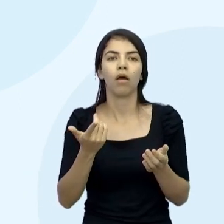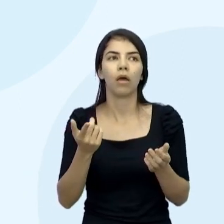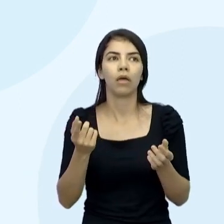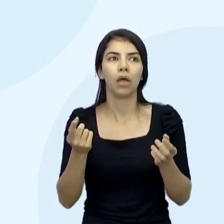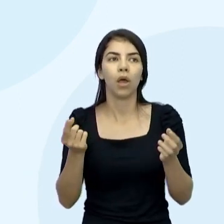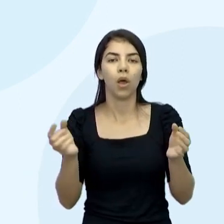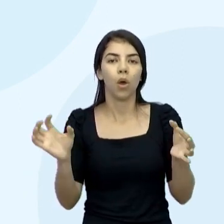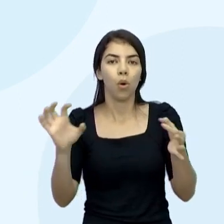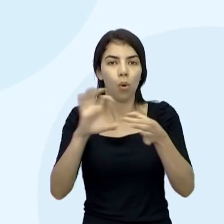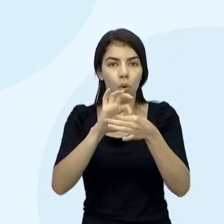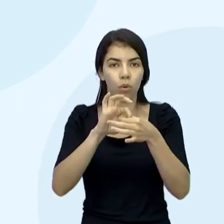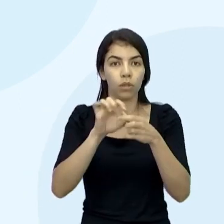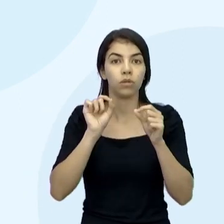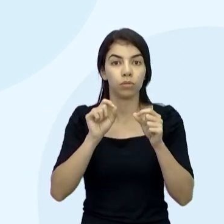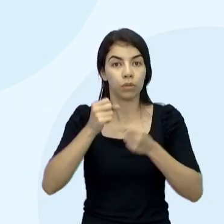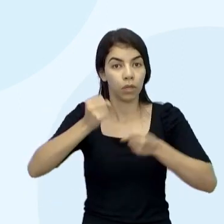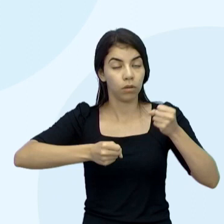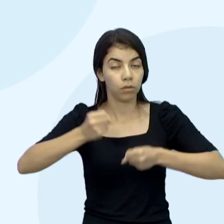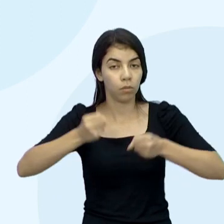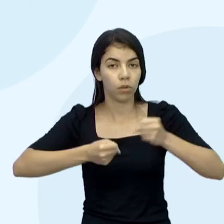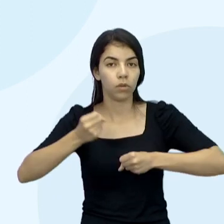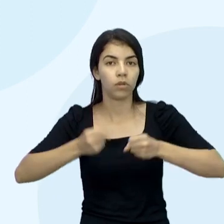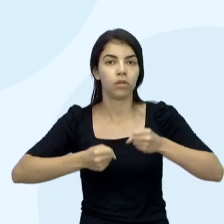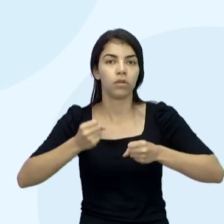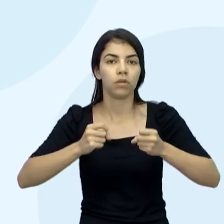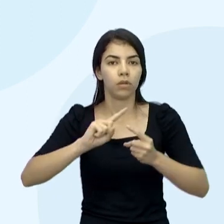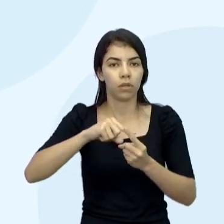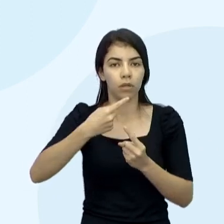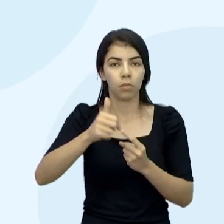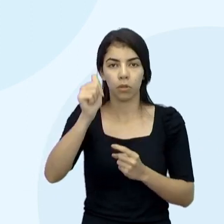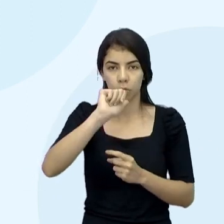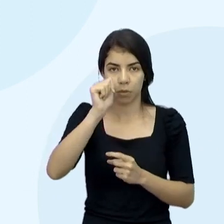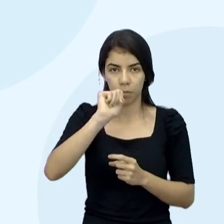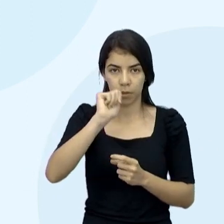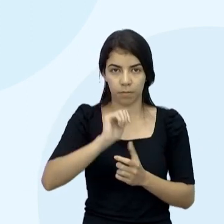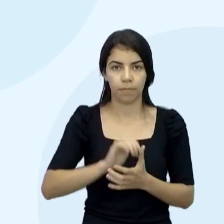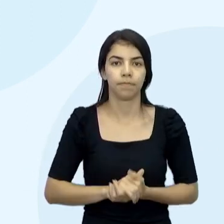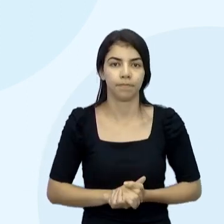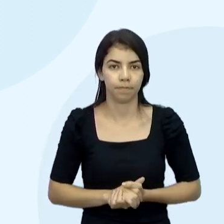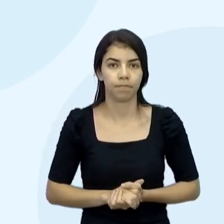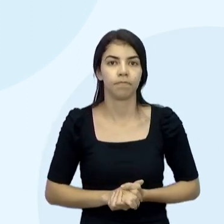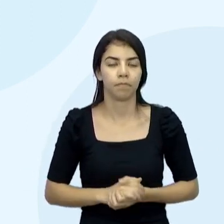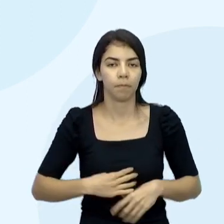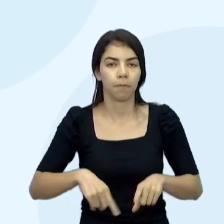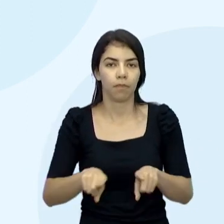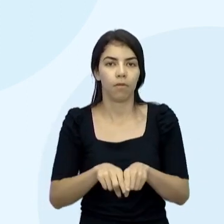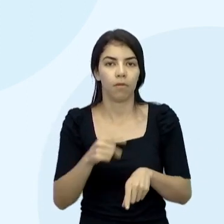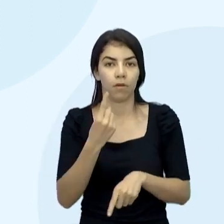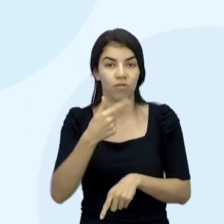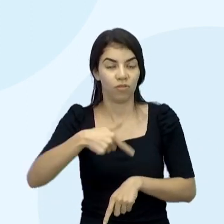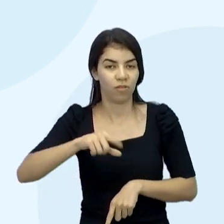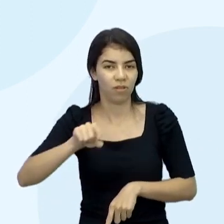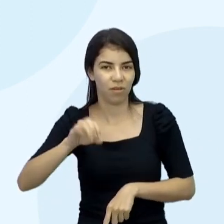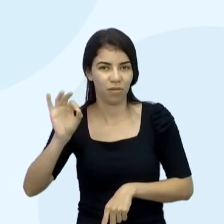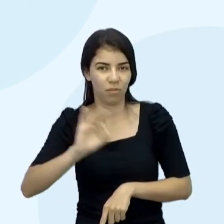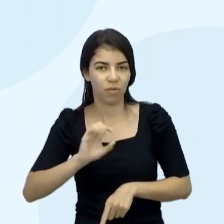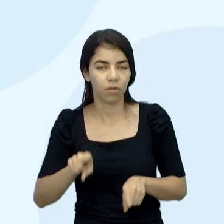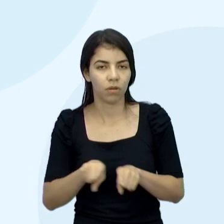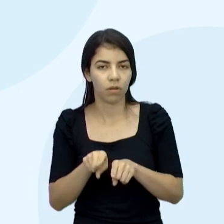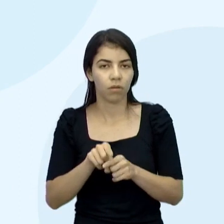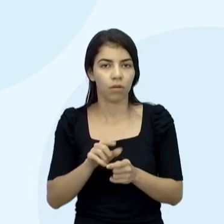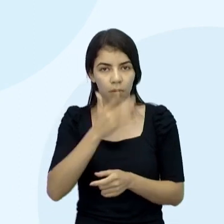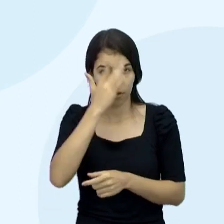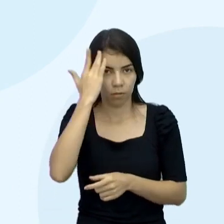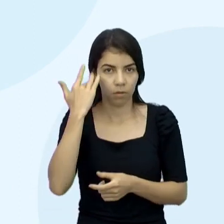linka, né, para essa questão dos motoristas que dirigem após consumir bebida alcoólica, aí 17%, né,